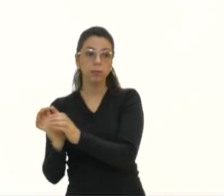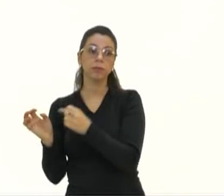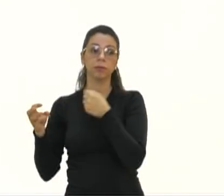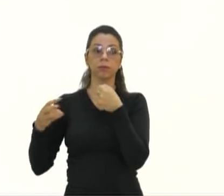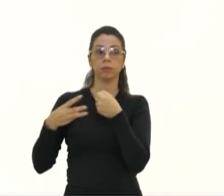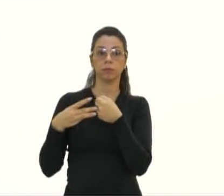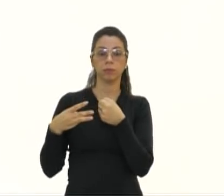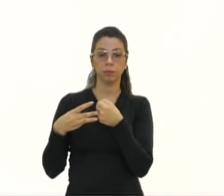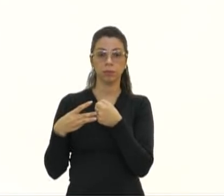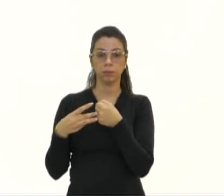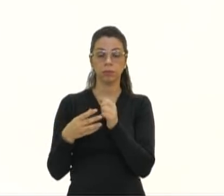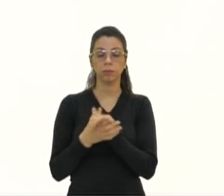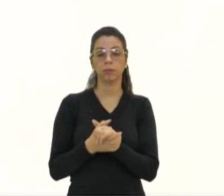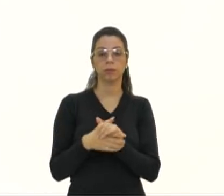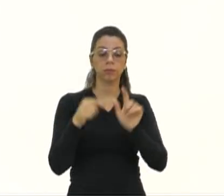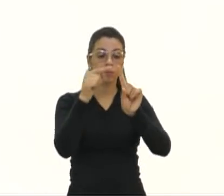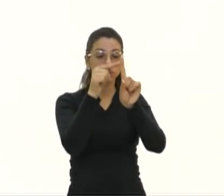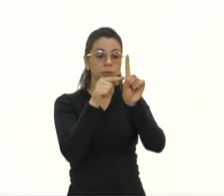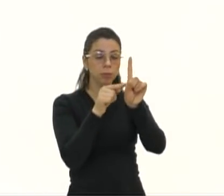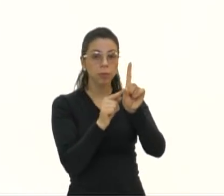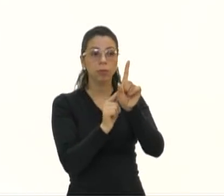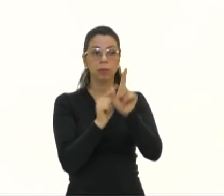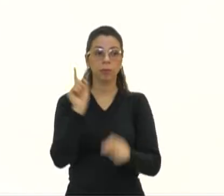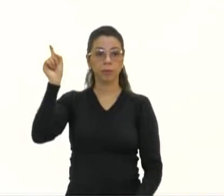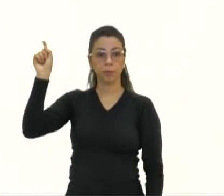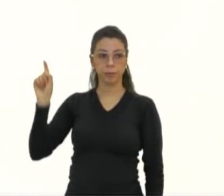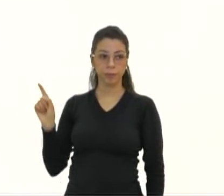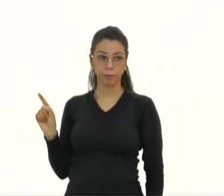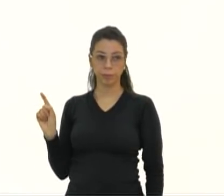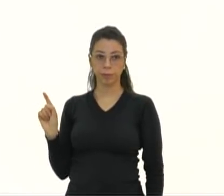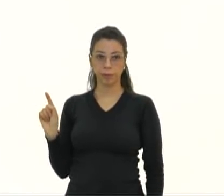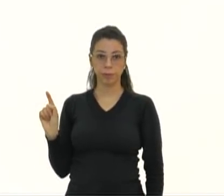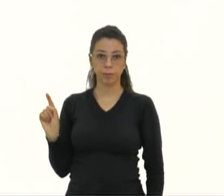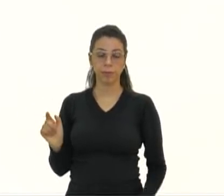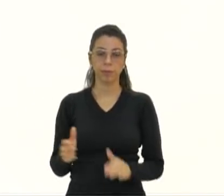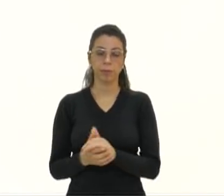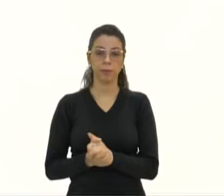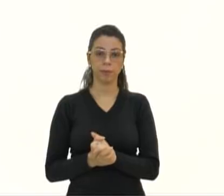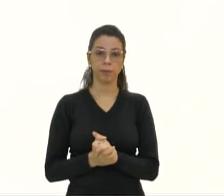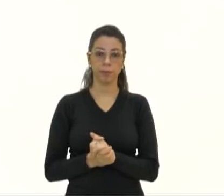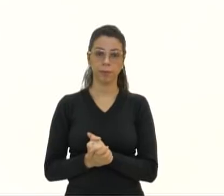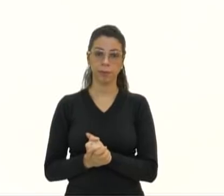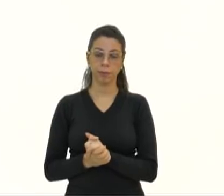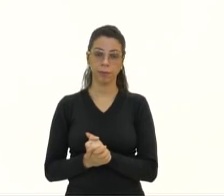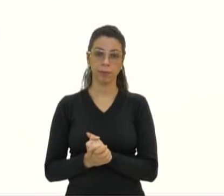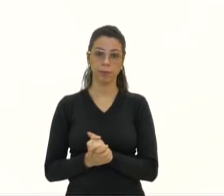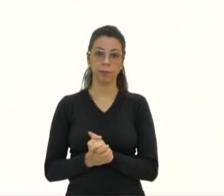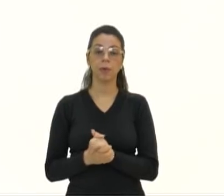células em alguns tipos. Então, esses receptores, elas podem ser